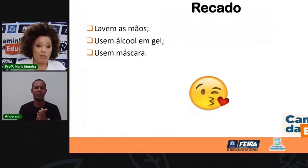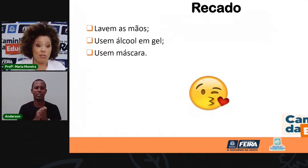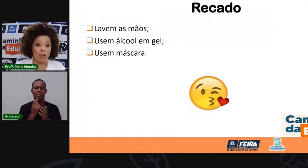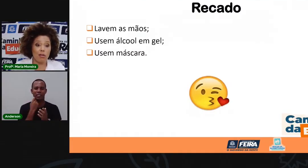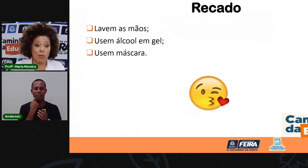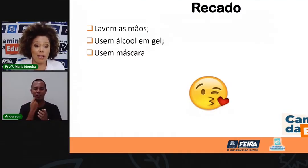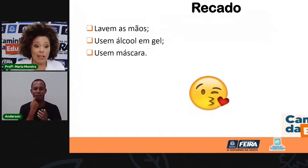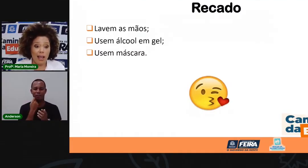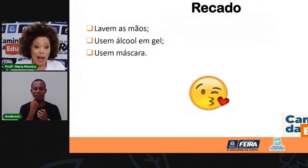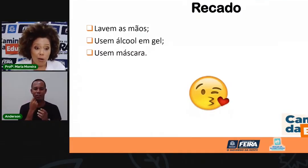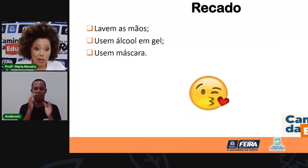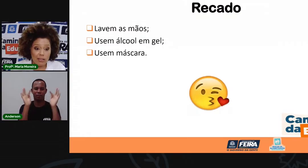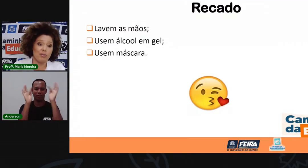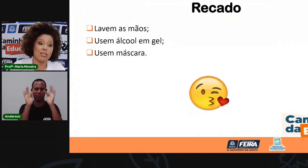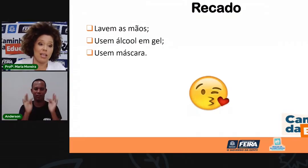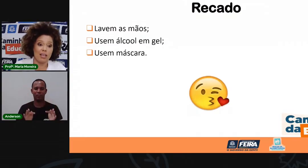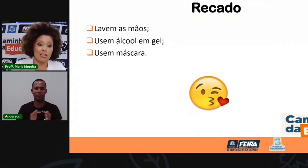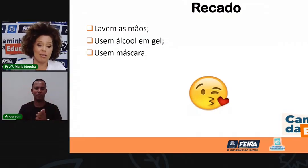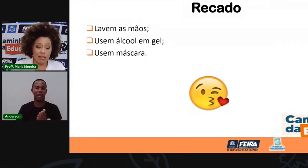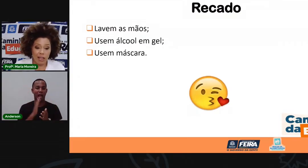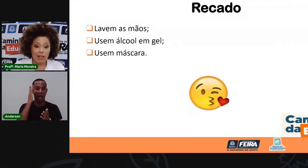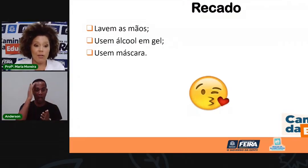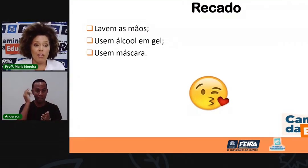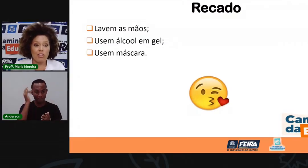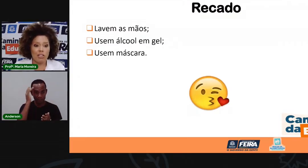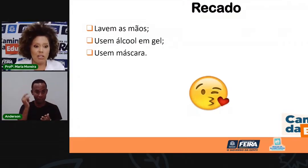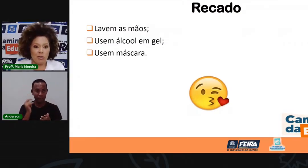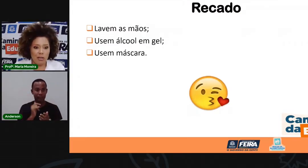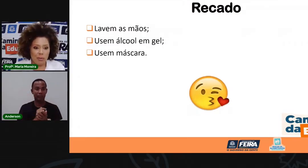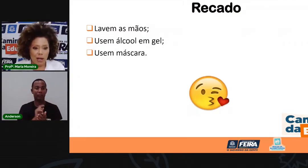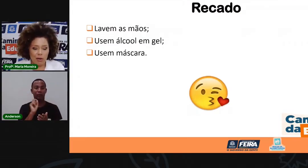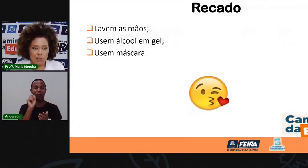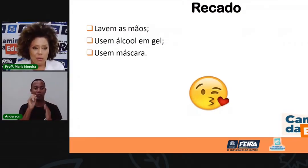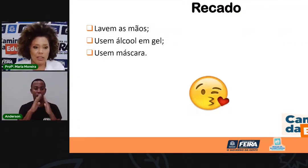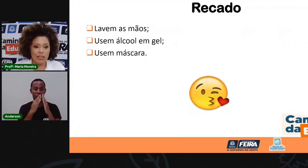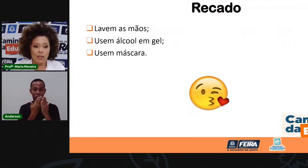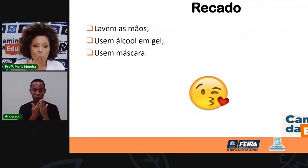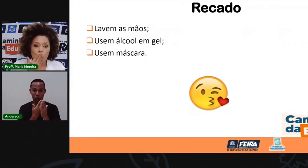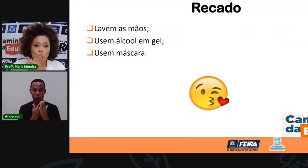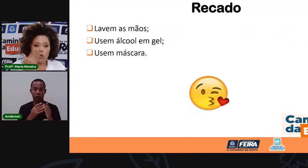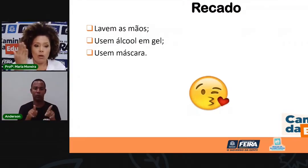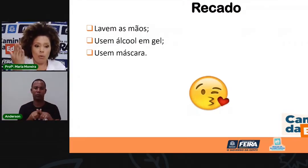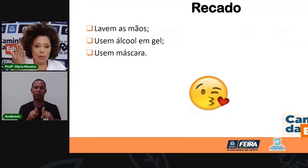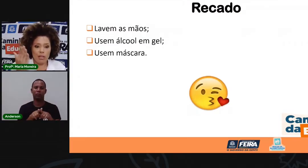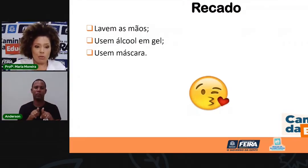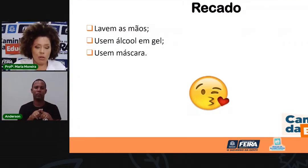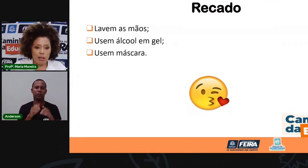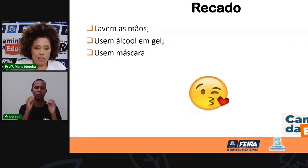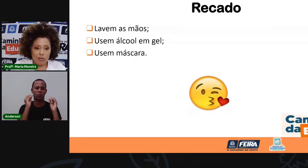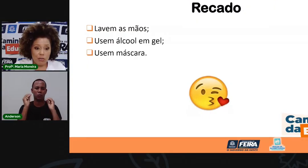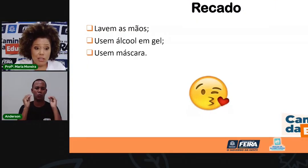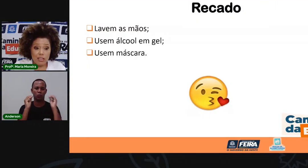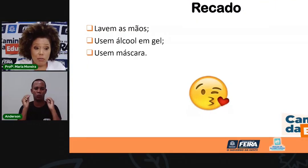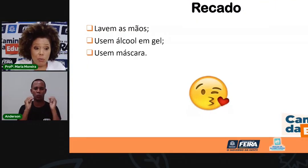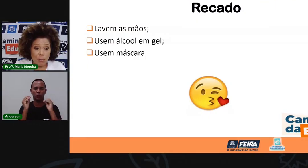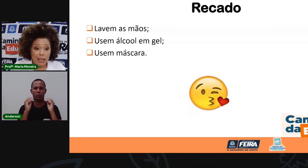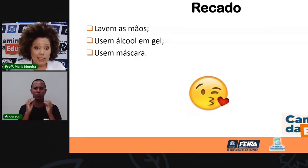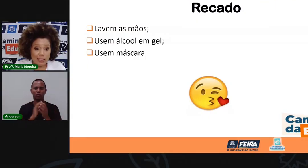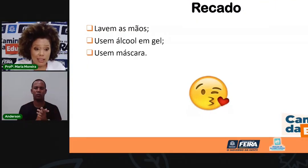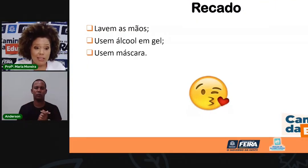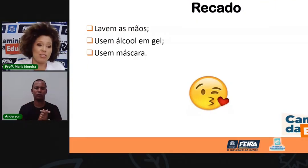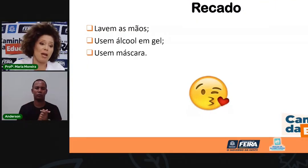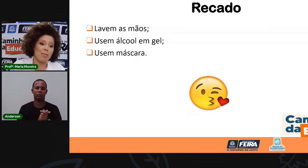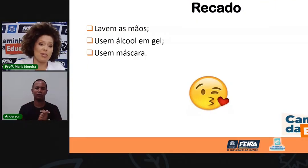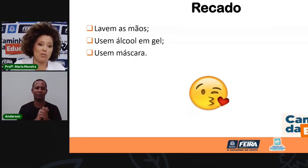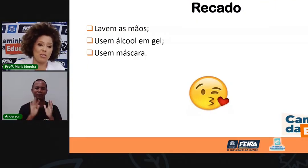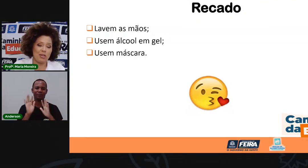vocês, se divirtam, amanhã tem aula, não esqueçam, tá? Estejam aqui para a aula de amanhã. Um beijo no coração de vocês e foi um